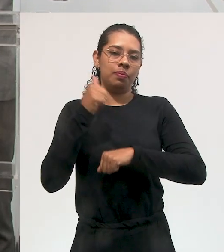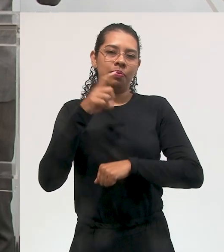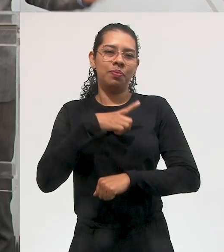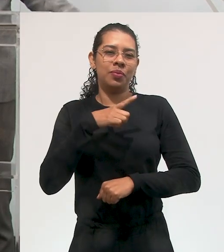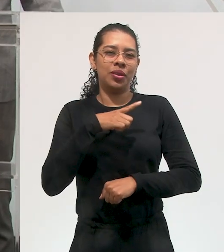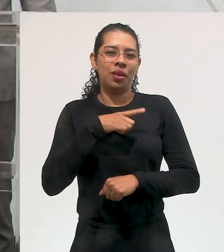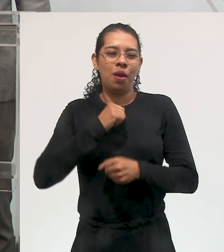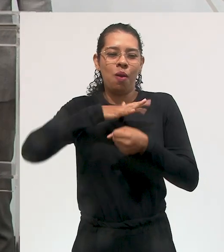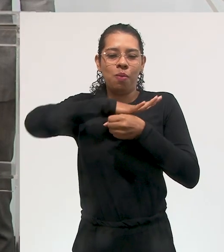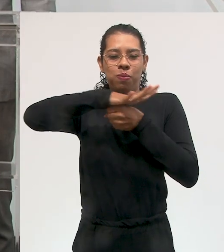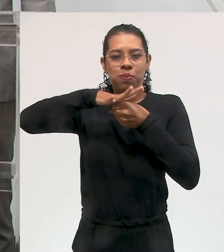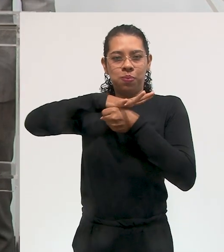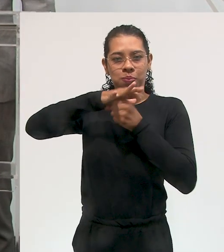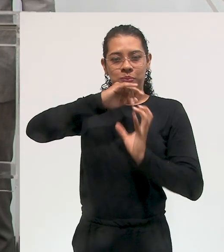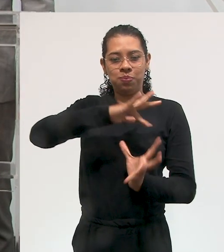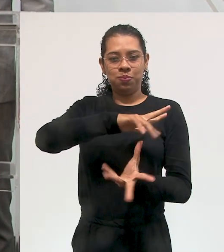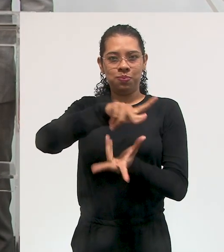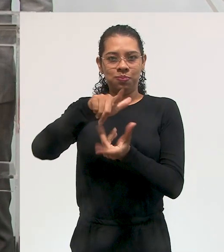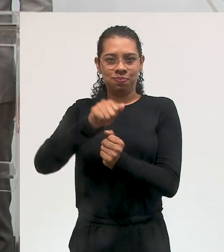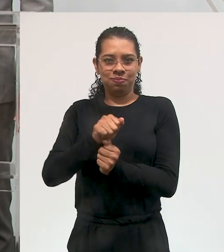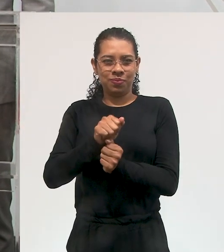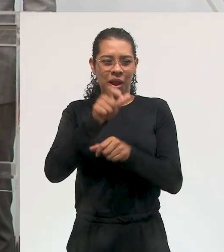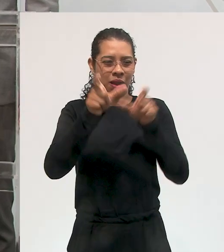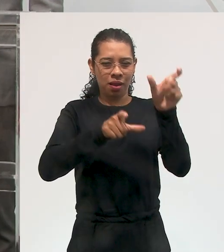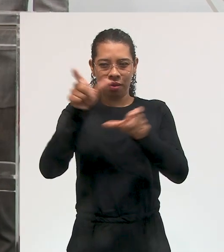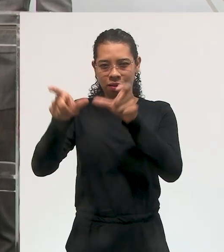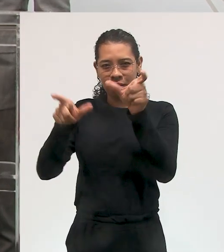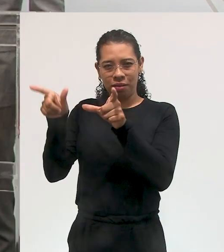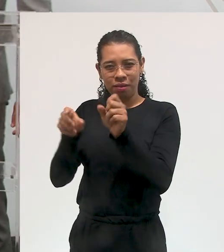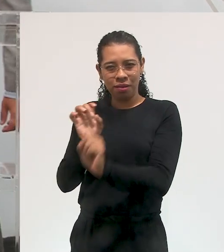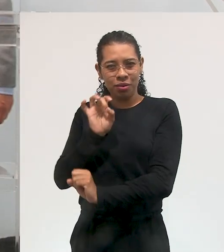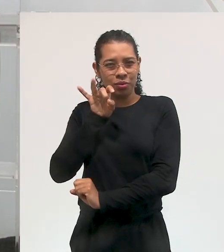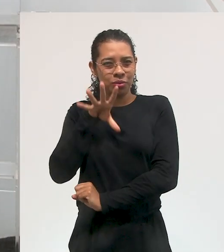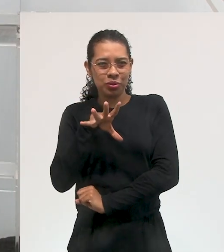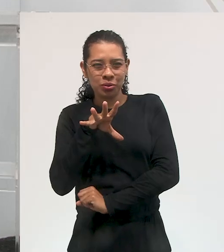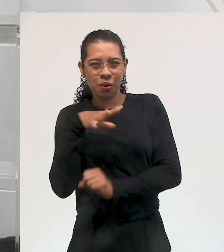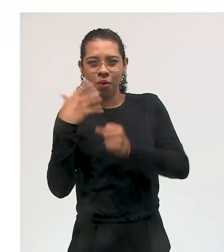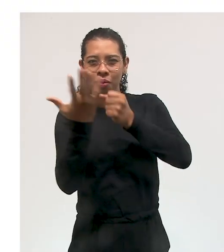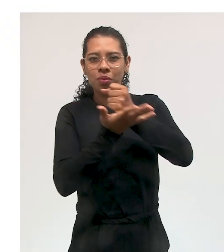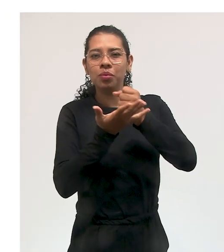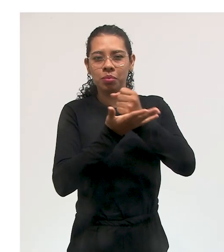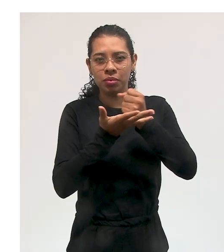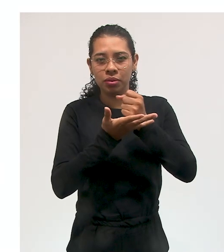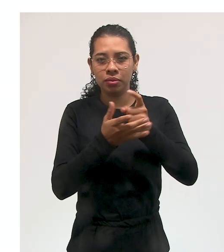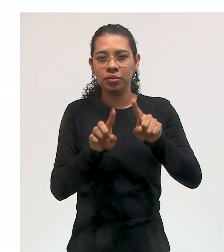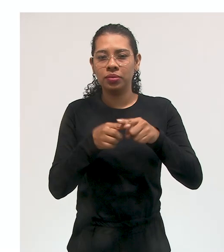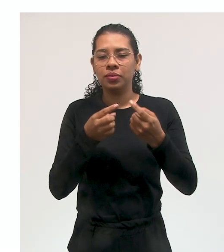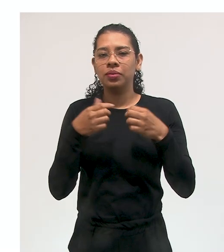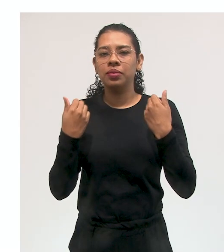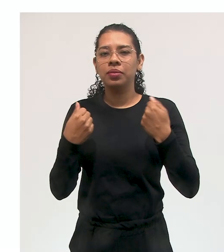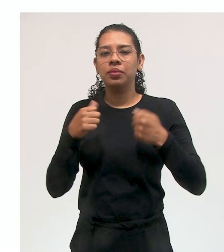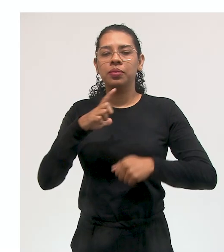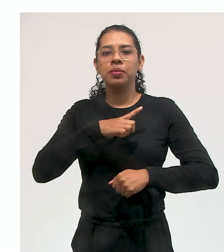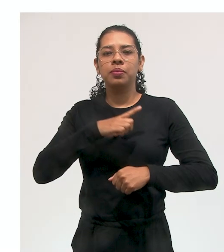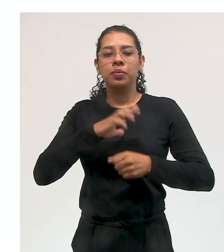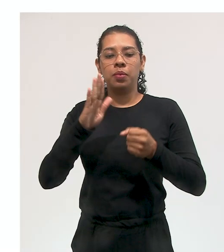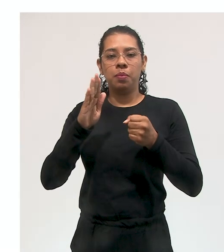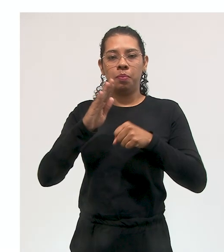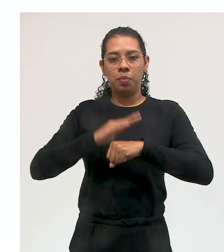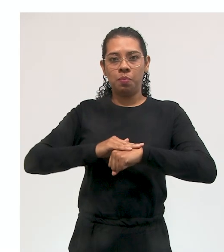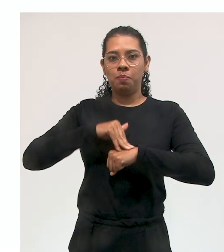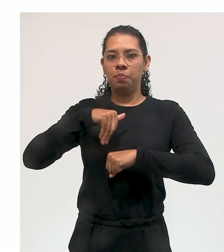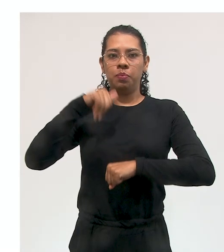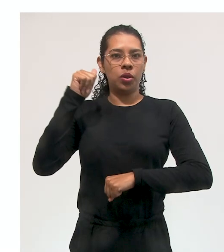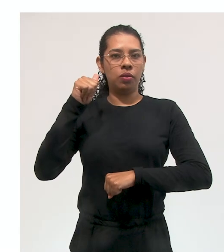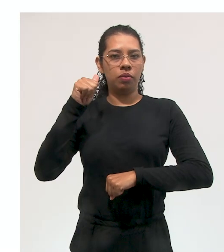de mediano, de pessoas medianas no mundo. Então a gente tem que buscar o quê? O discurso da qualidade total, da qualidade do ensino, né,